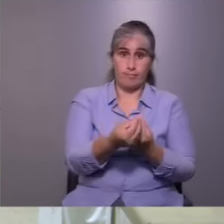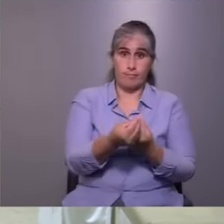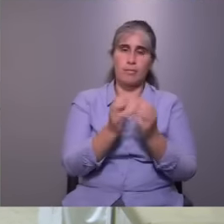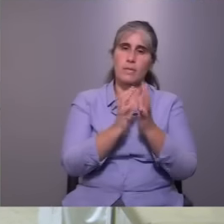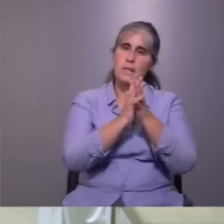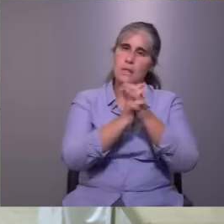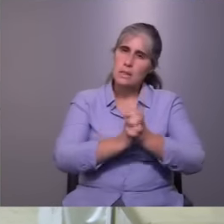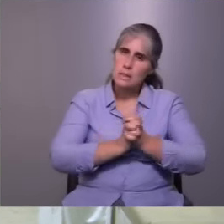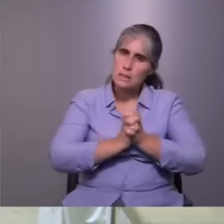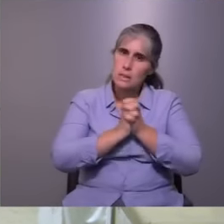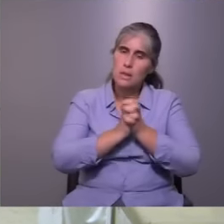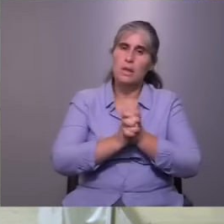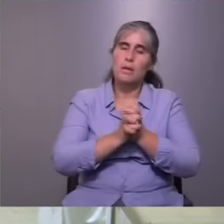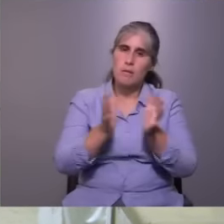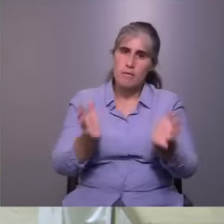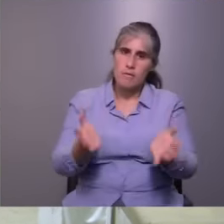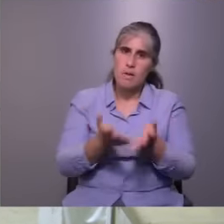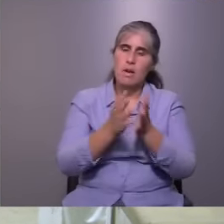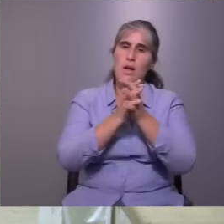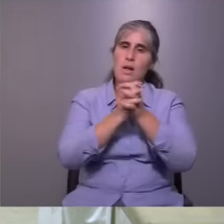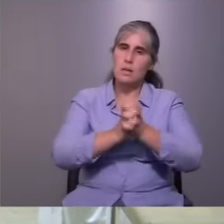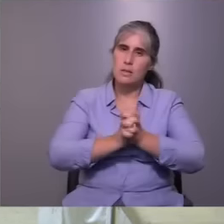rezai muito,